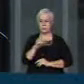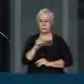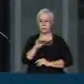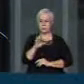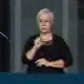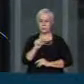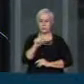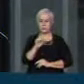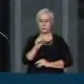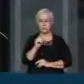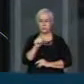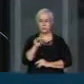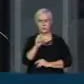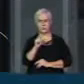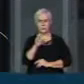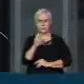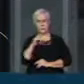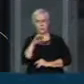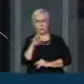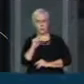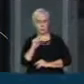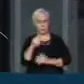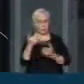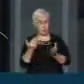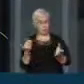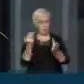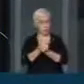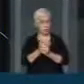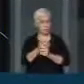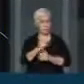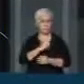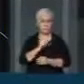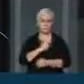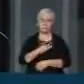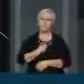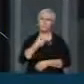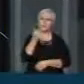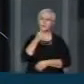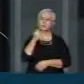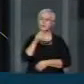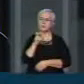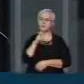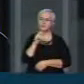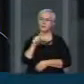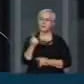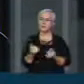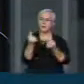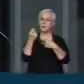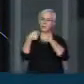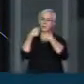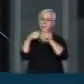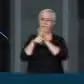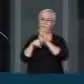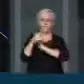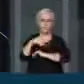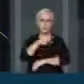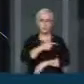Logística. A ação se encontra na 7ª Vara de Fazenda Pública. O